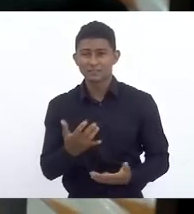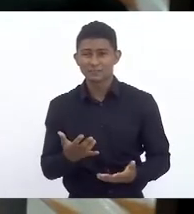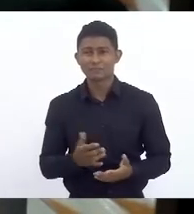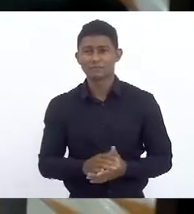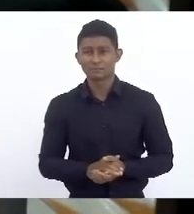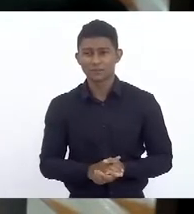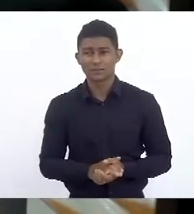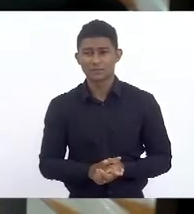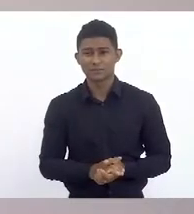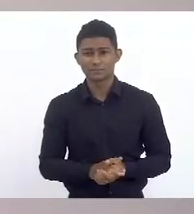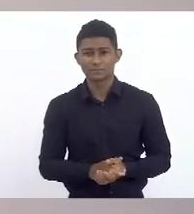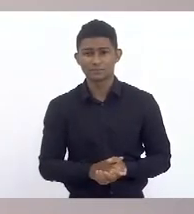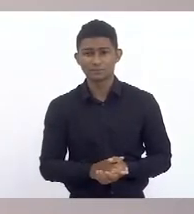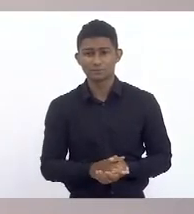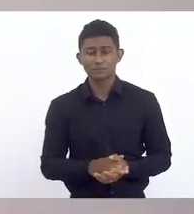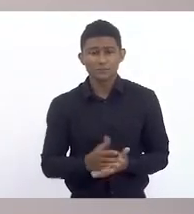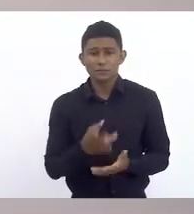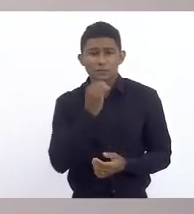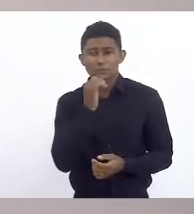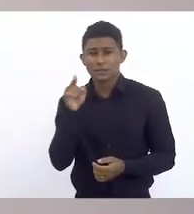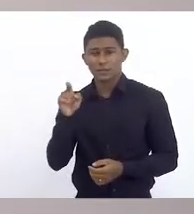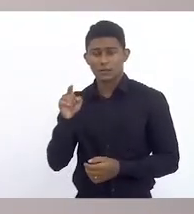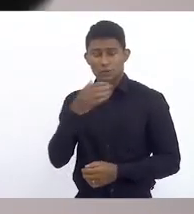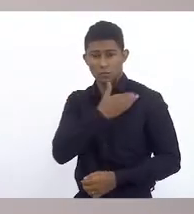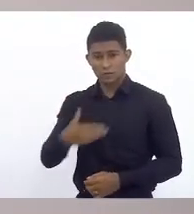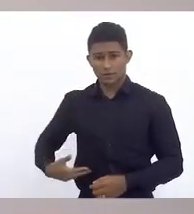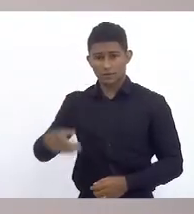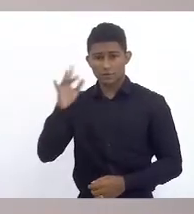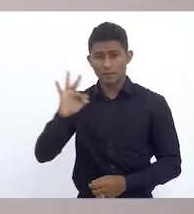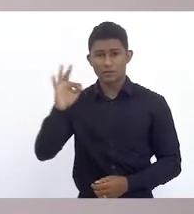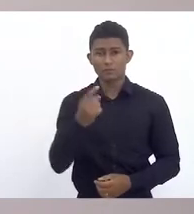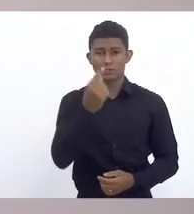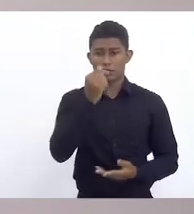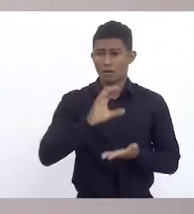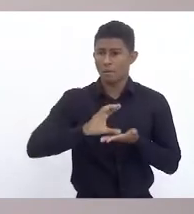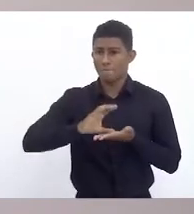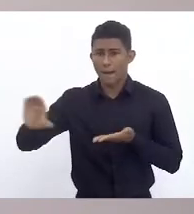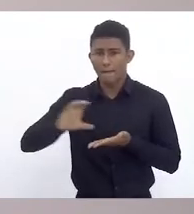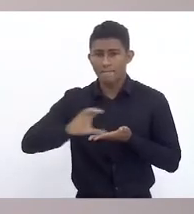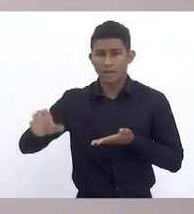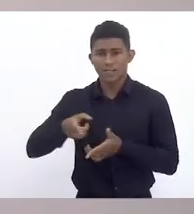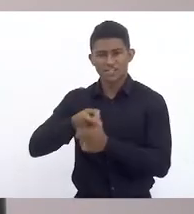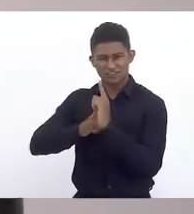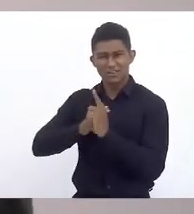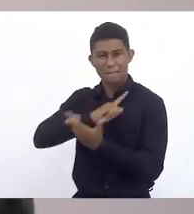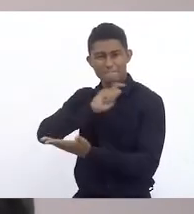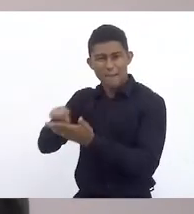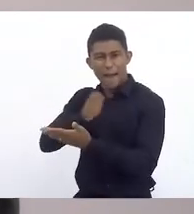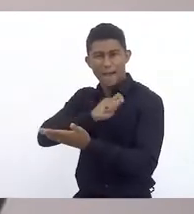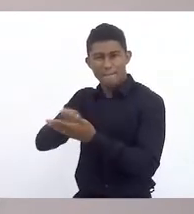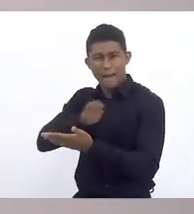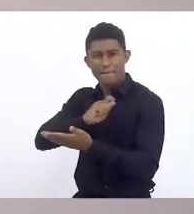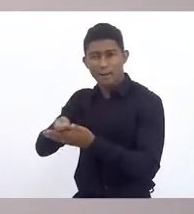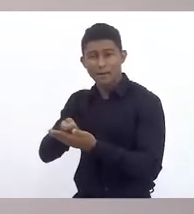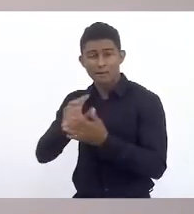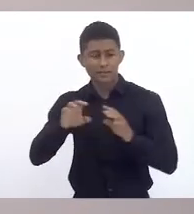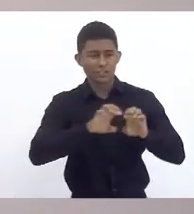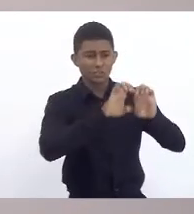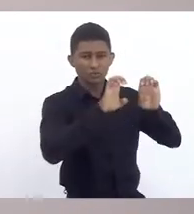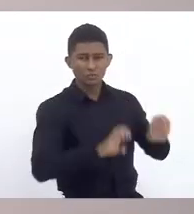invés de dar este dinheiro para o governo federal, investe em território Fluminense, mas território